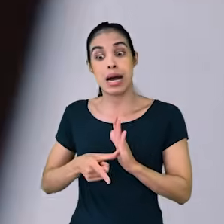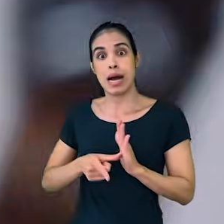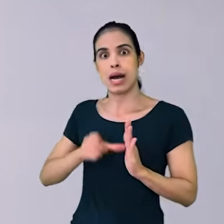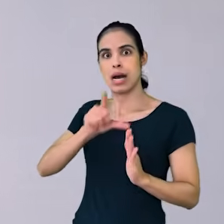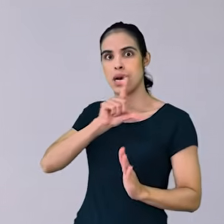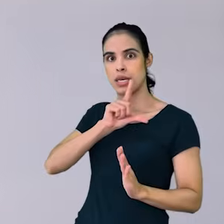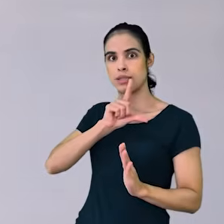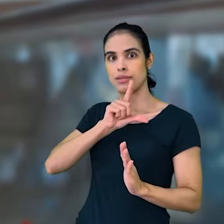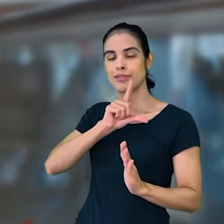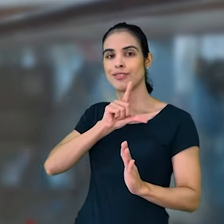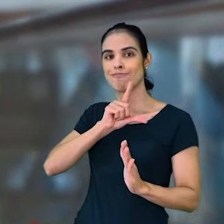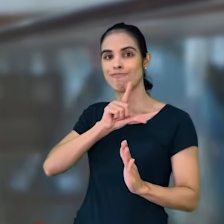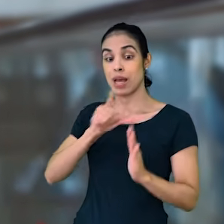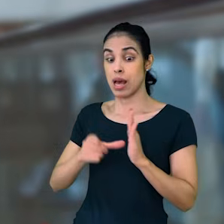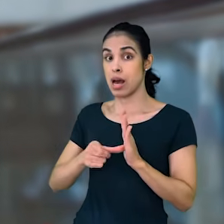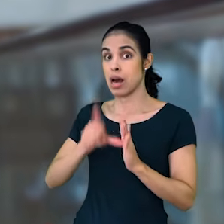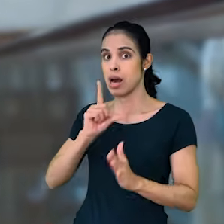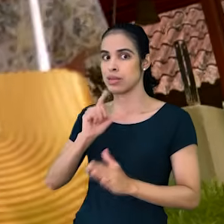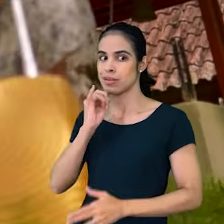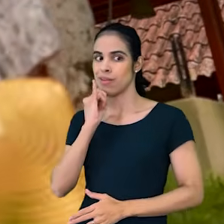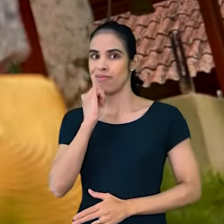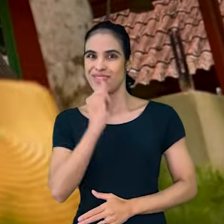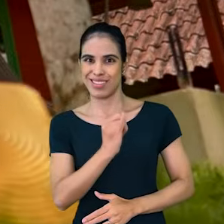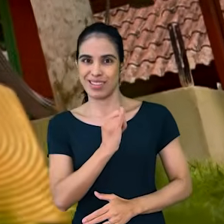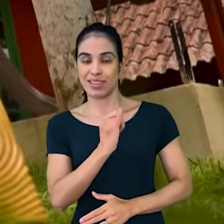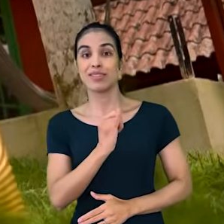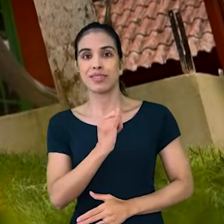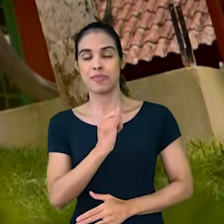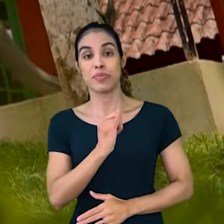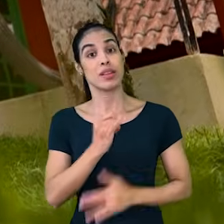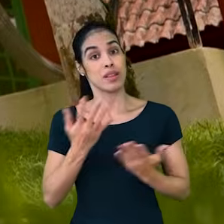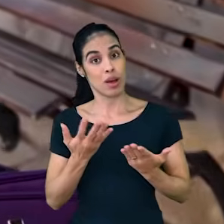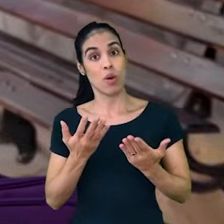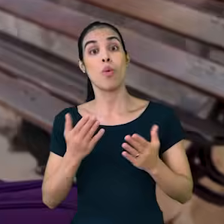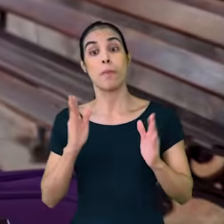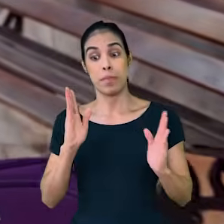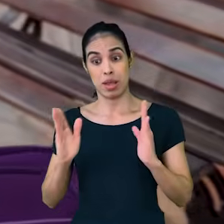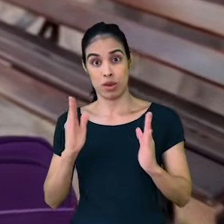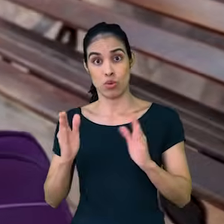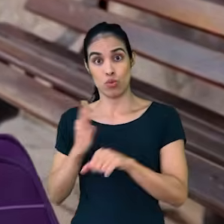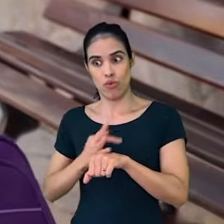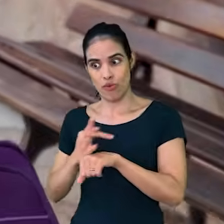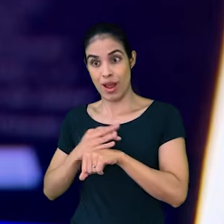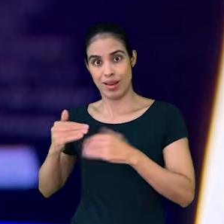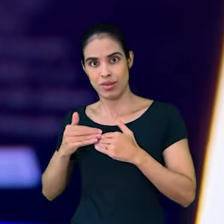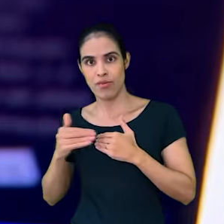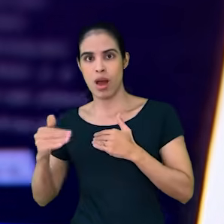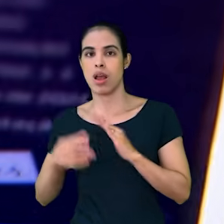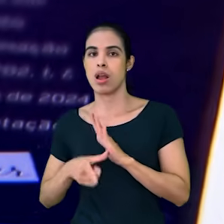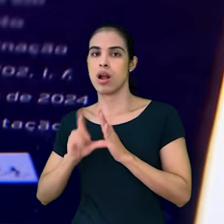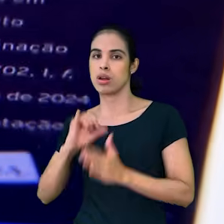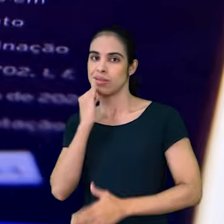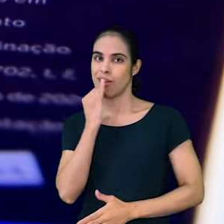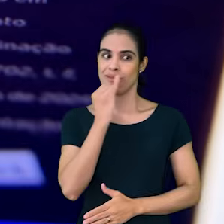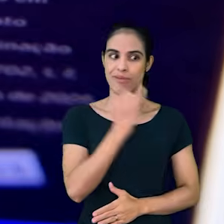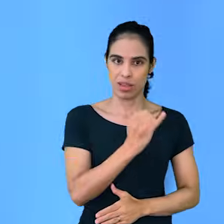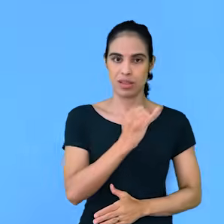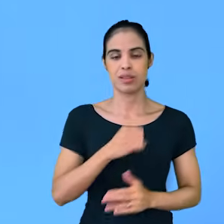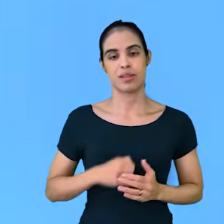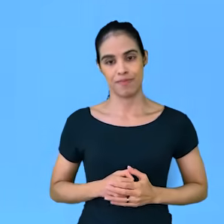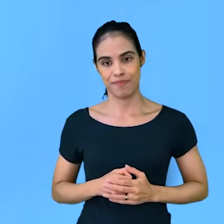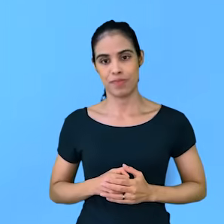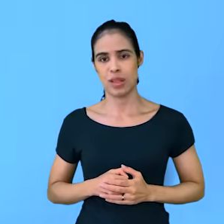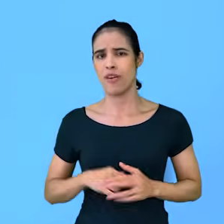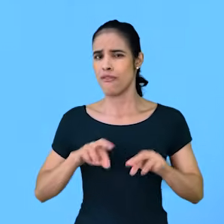é um dos direitos relacionados às férias conquistados ao longo desses 100 anos. A legislação referente às